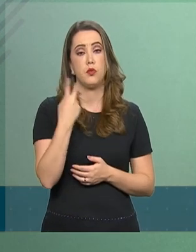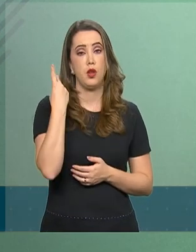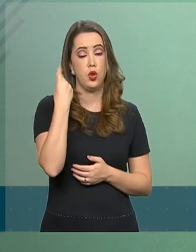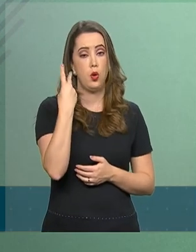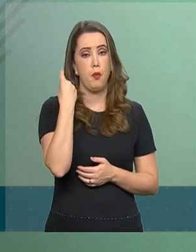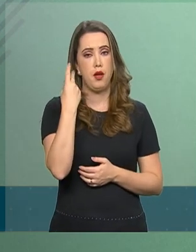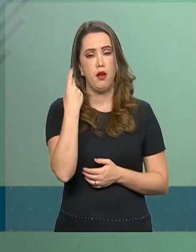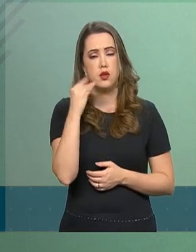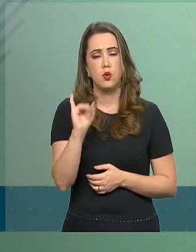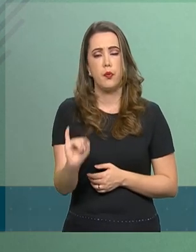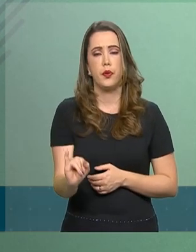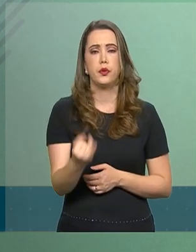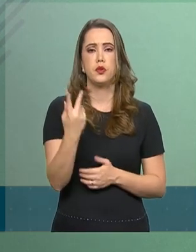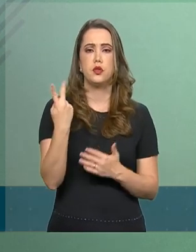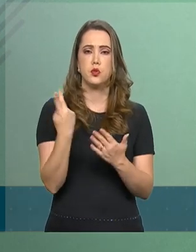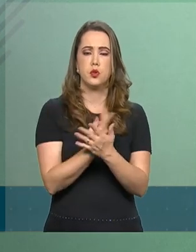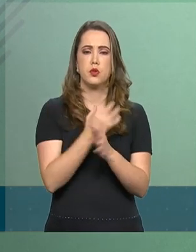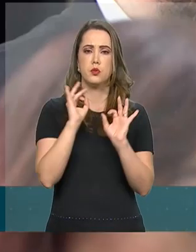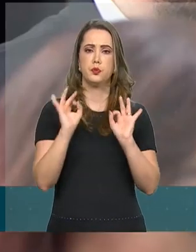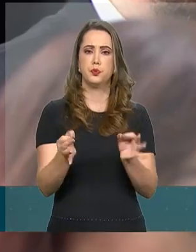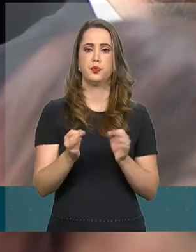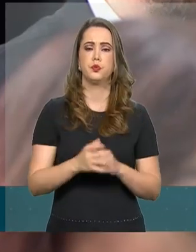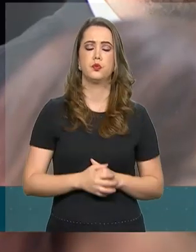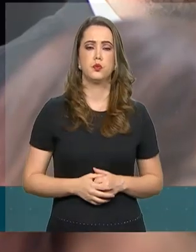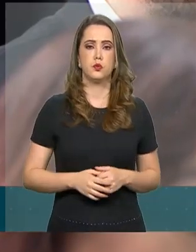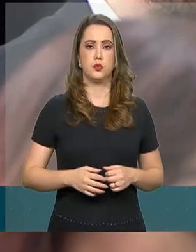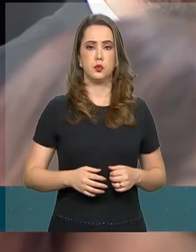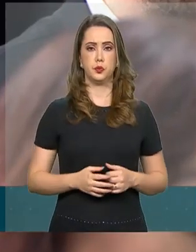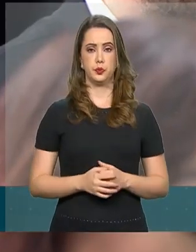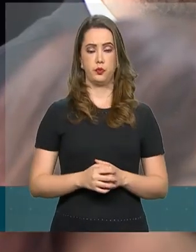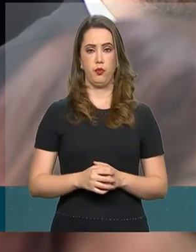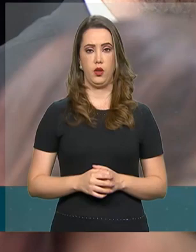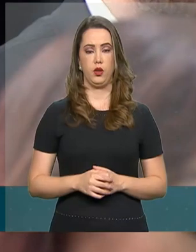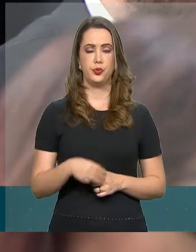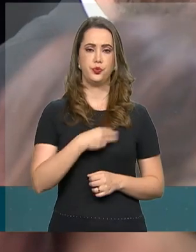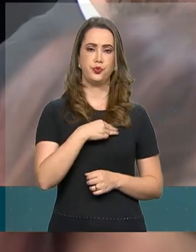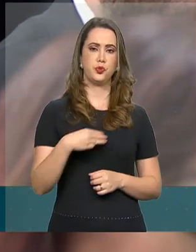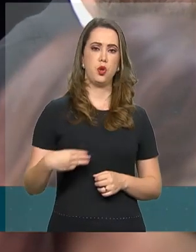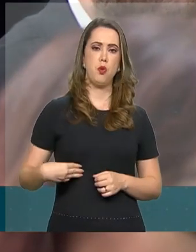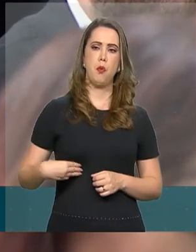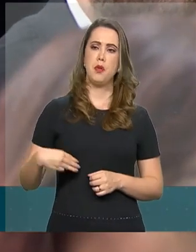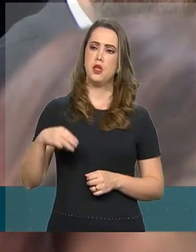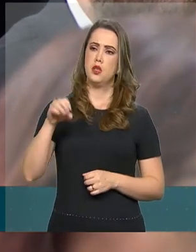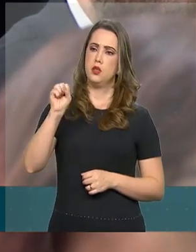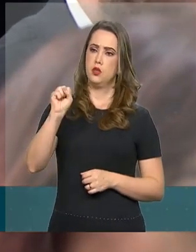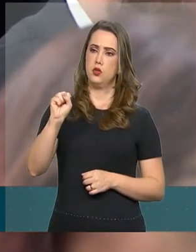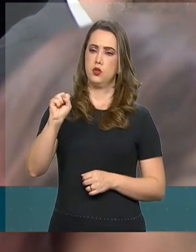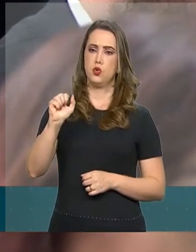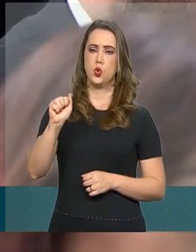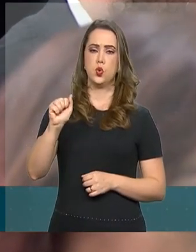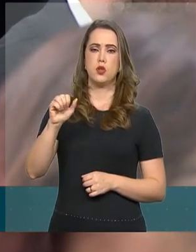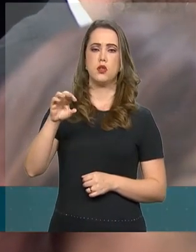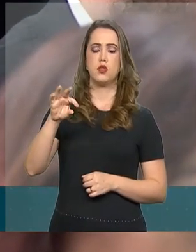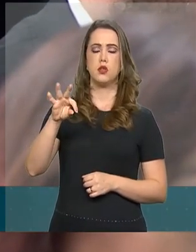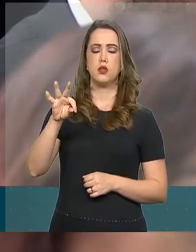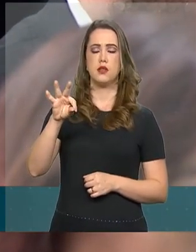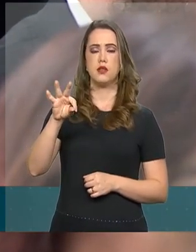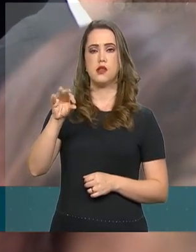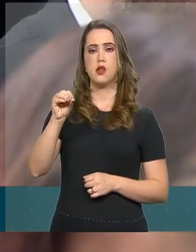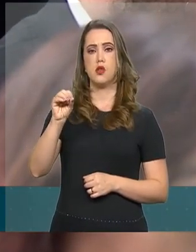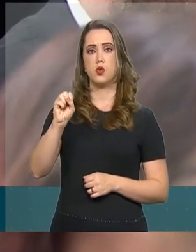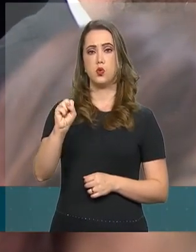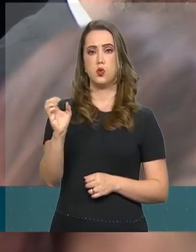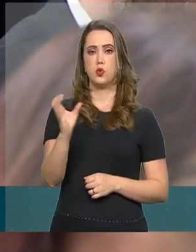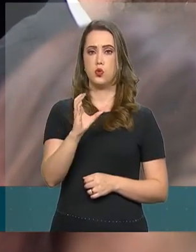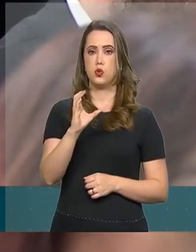oportunidade para que isso se realize o ministro santa cruz se disse vítima de montagens de fakes pra